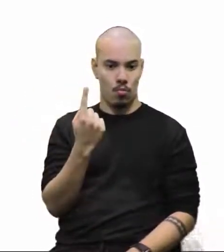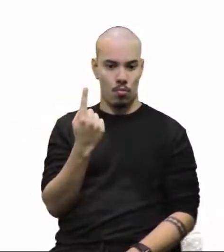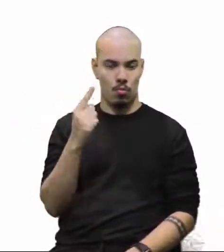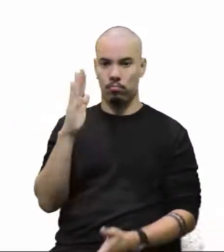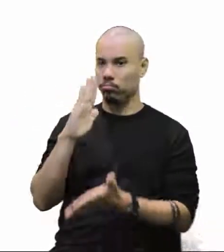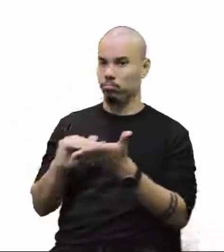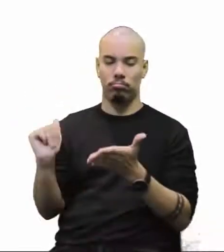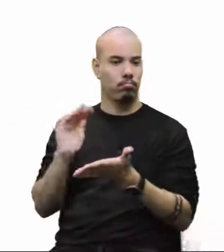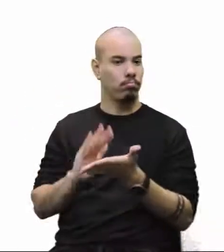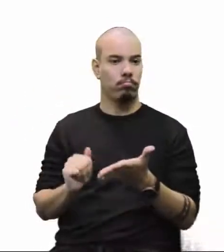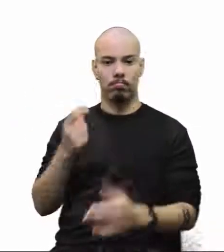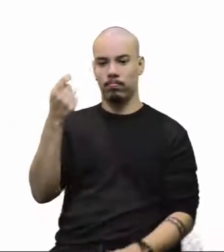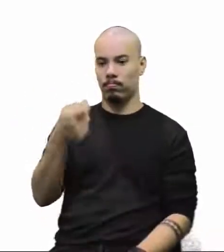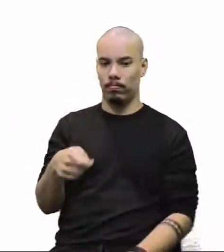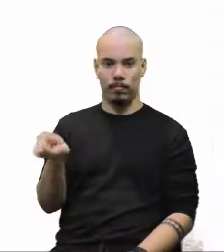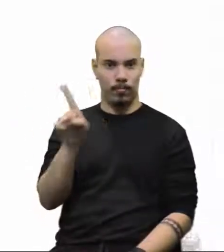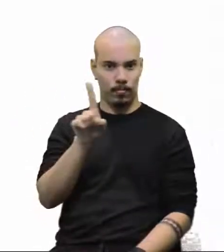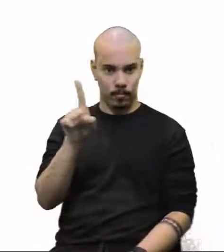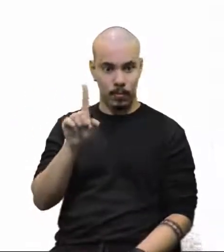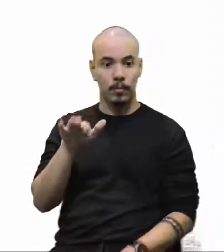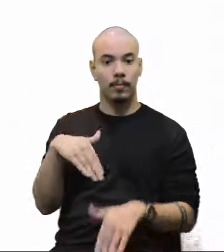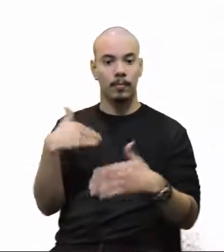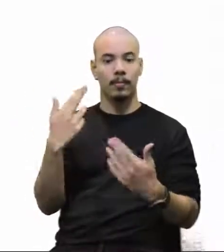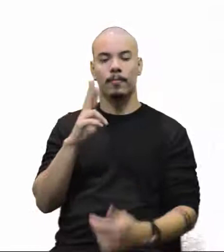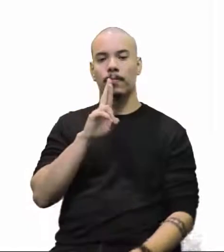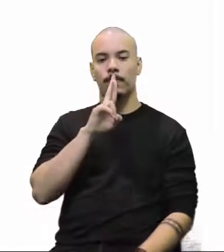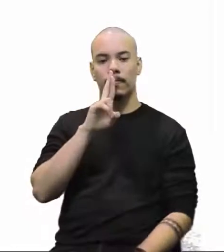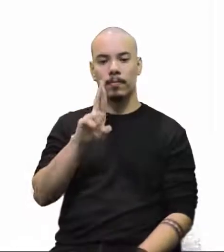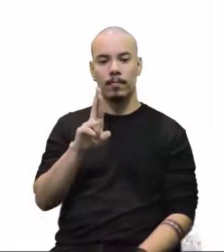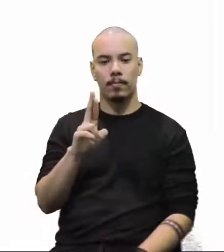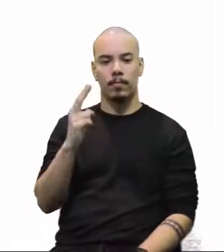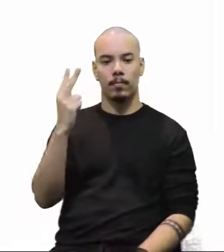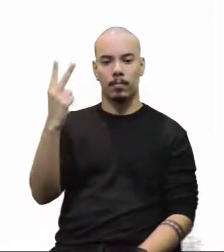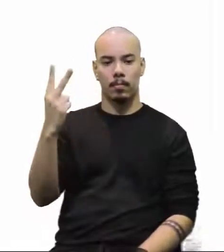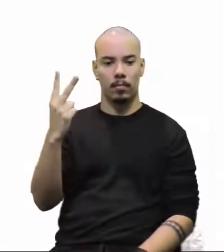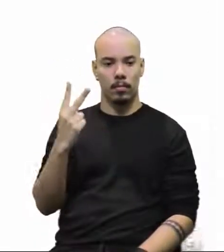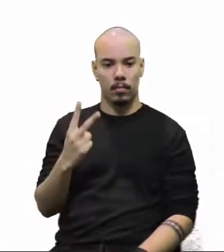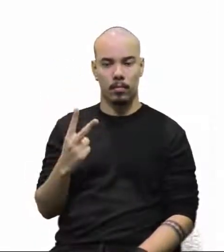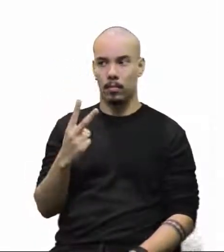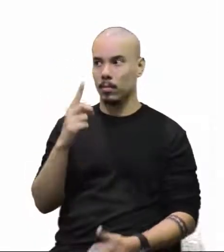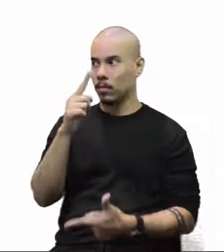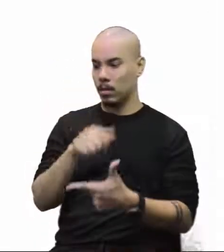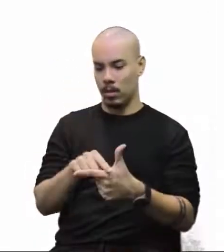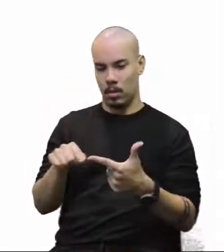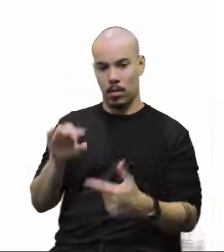1 já foi também. Então vai ficar 2 vezes 2, dividido por